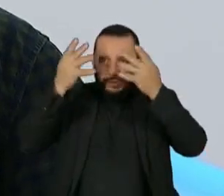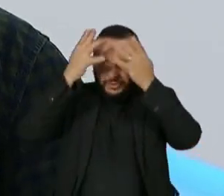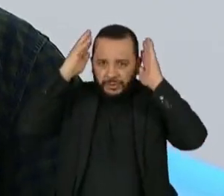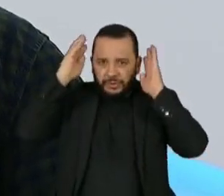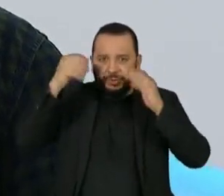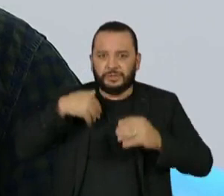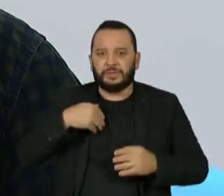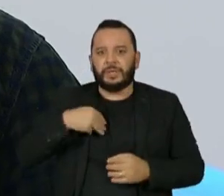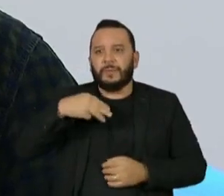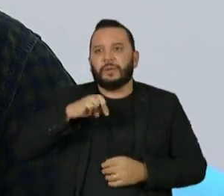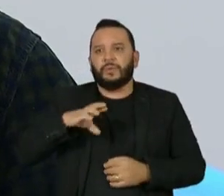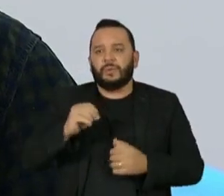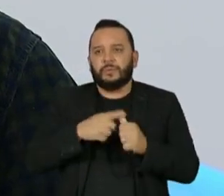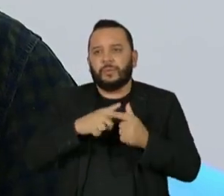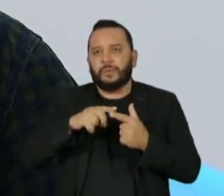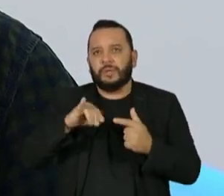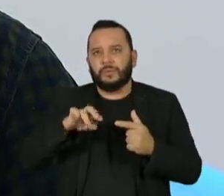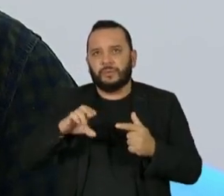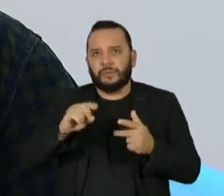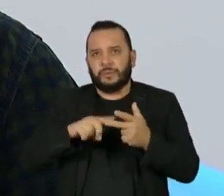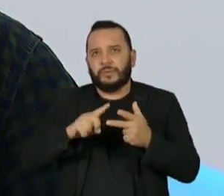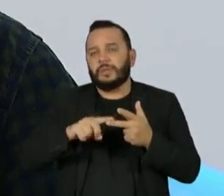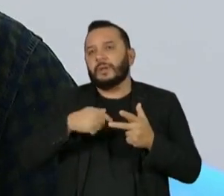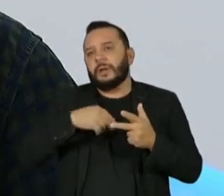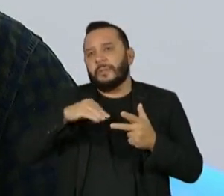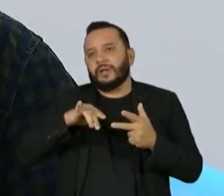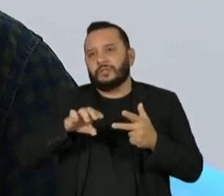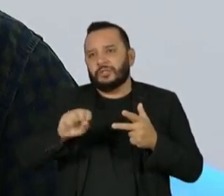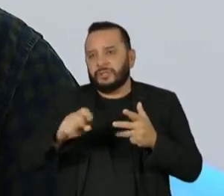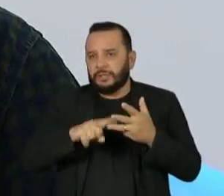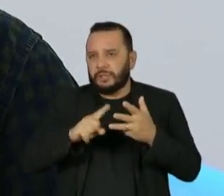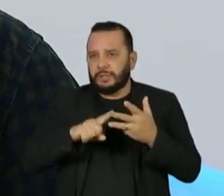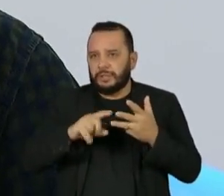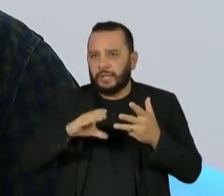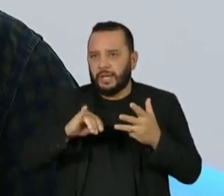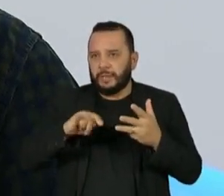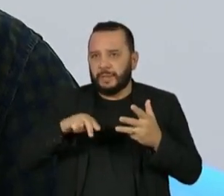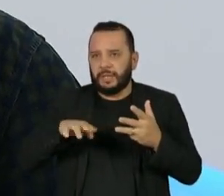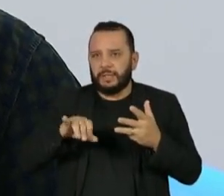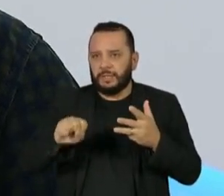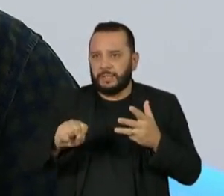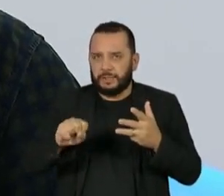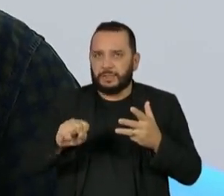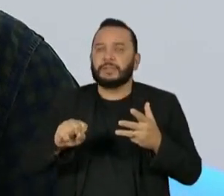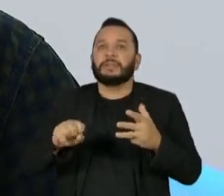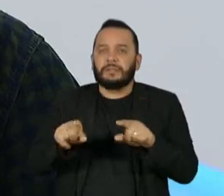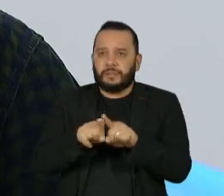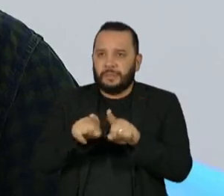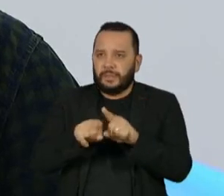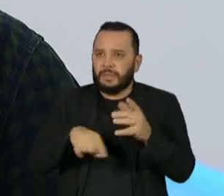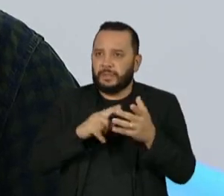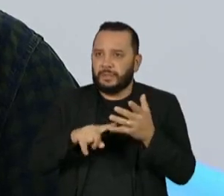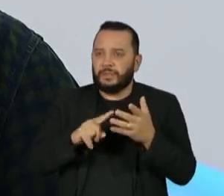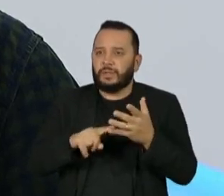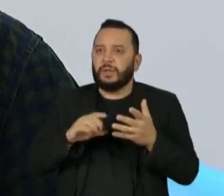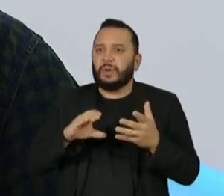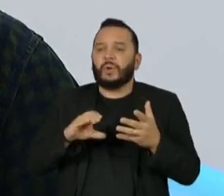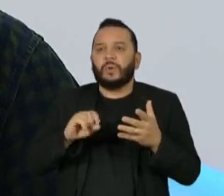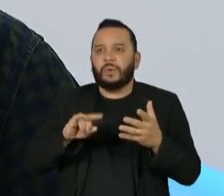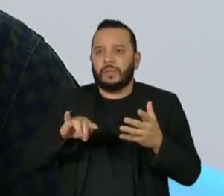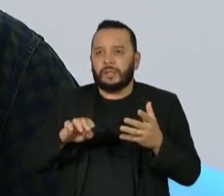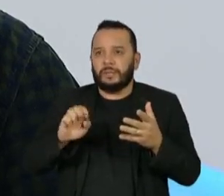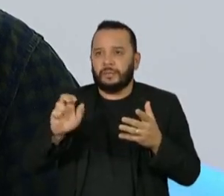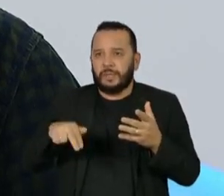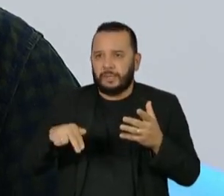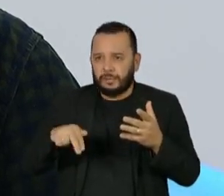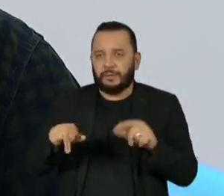mauruna Matiz canamari Colina masculina pano porque logo vizinho da nossa terra temos